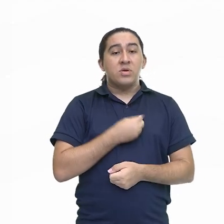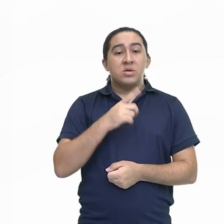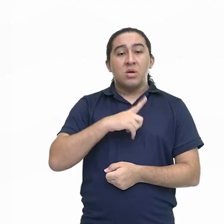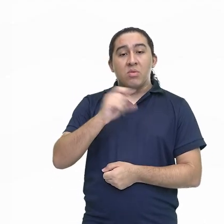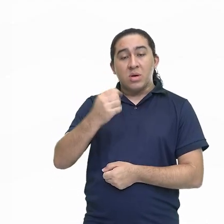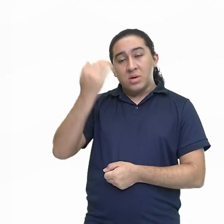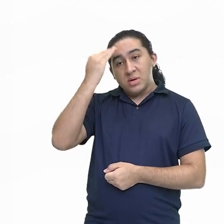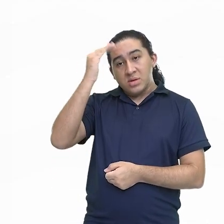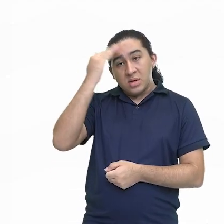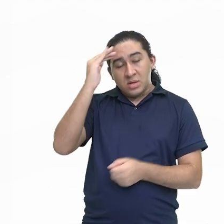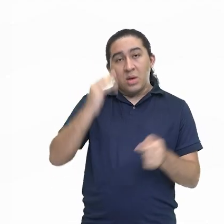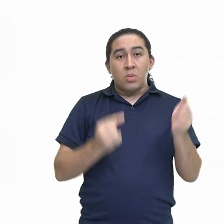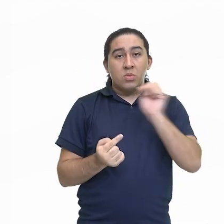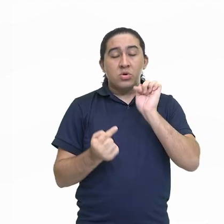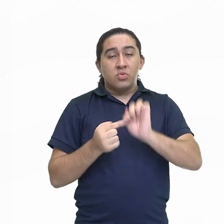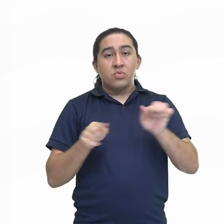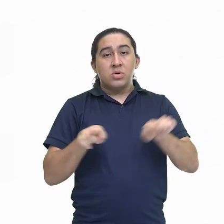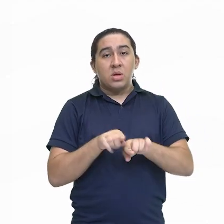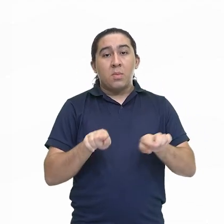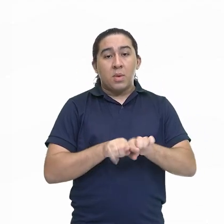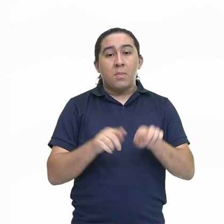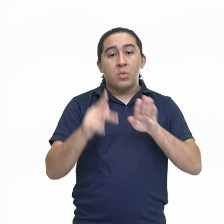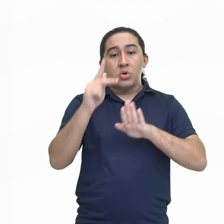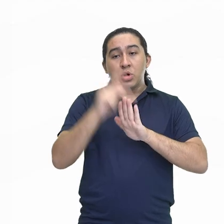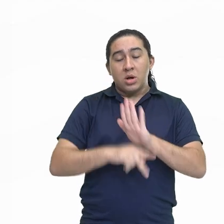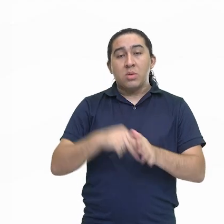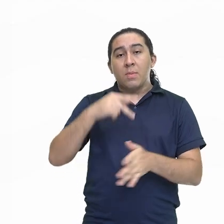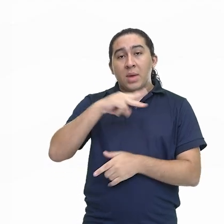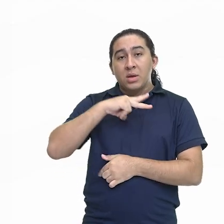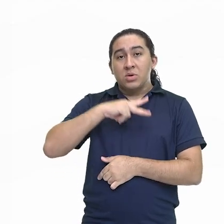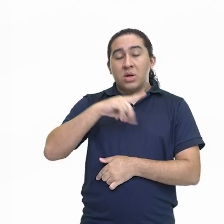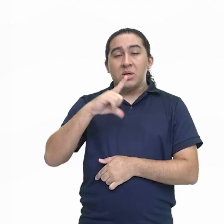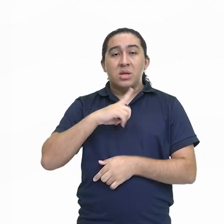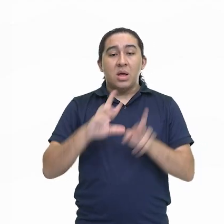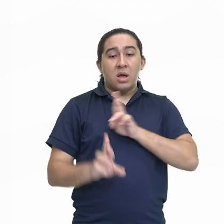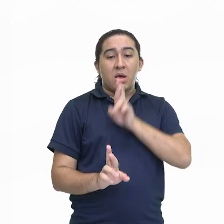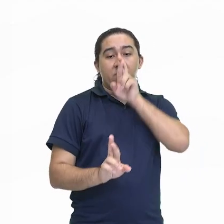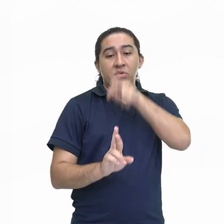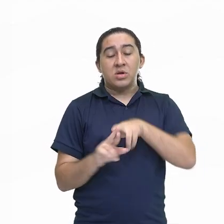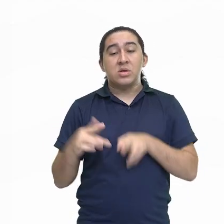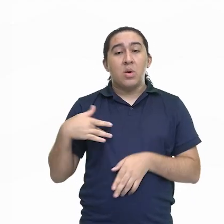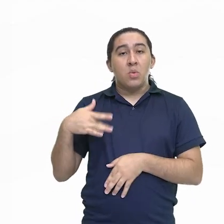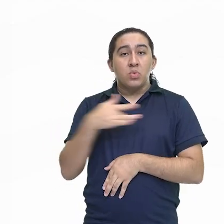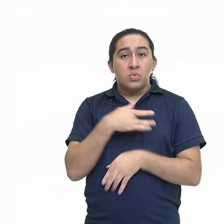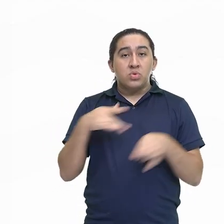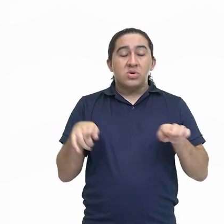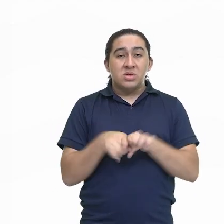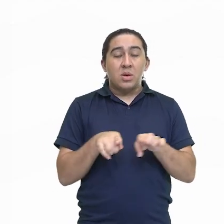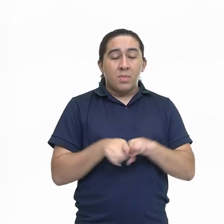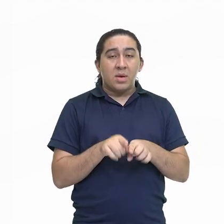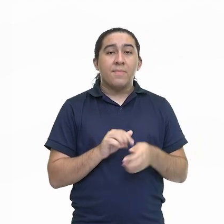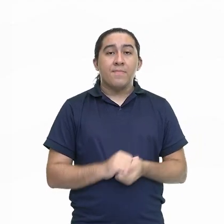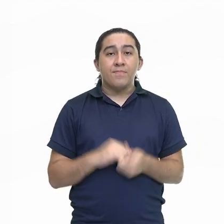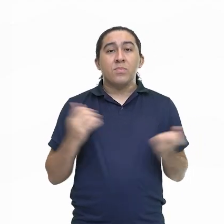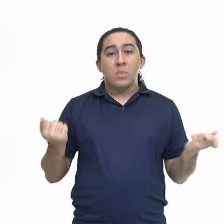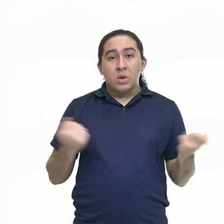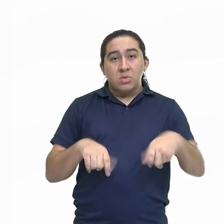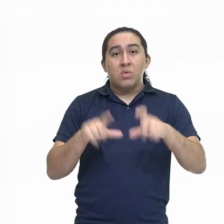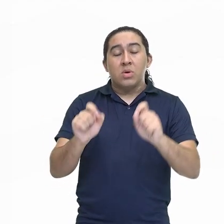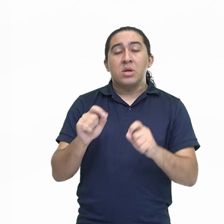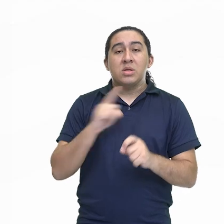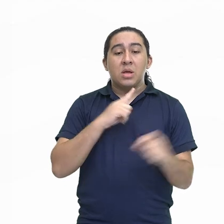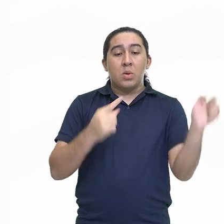definição de metas e propósitos pessoais relacionados à saúde, desempenho físico ou até mesmo